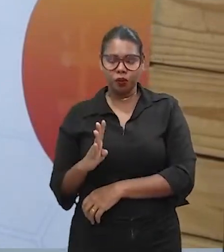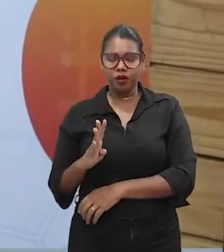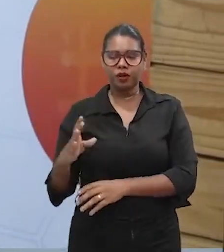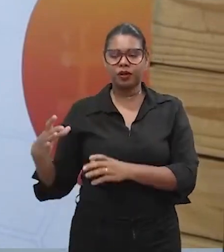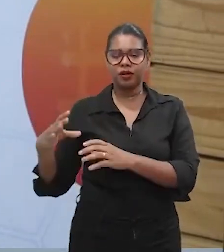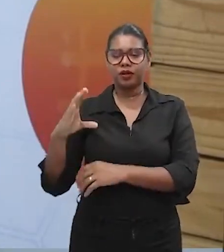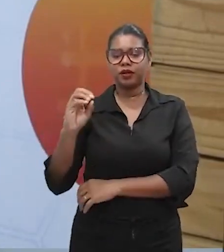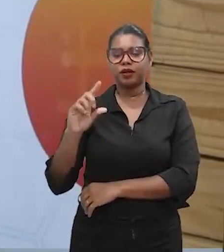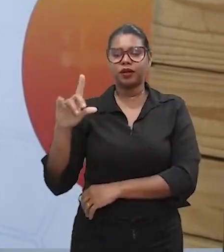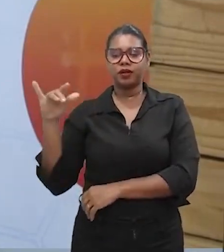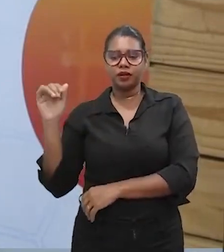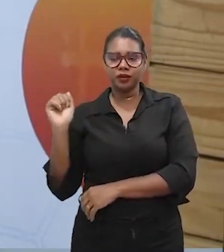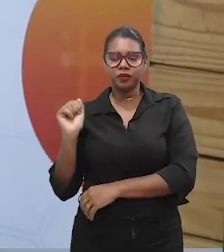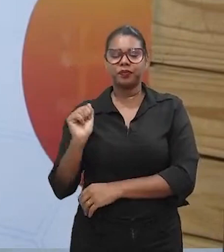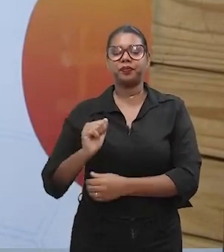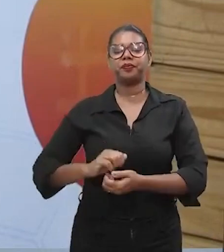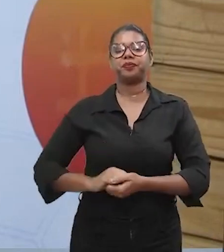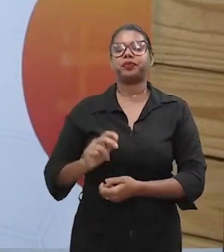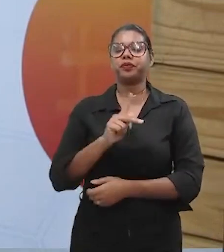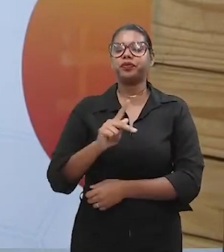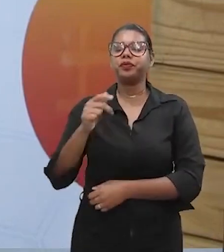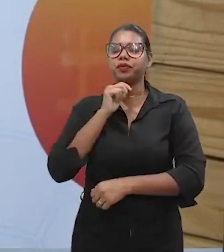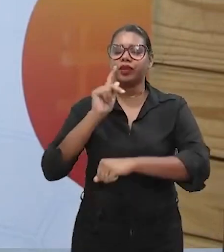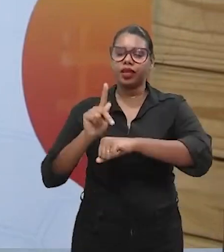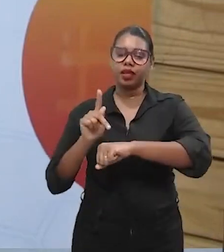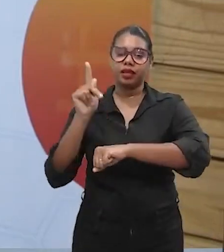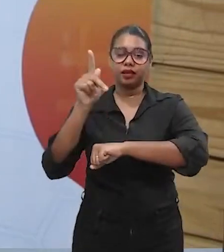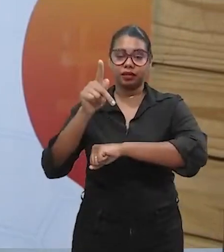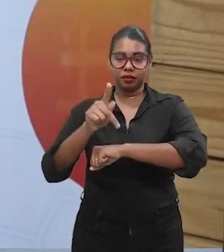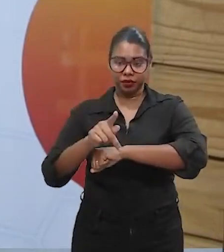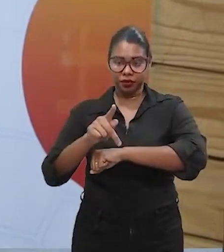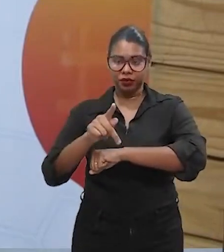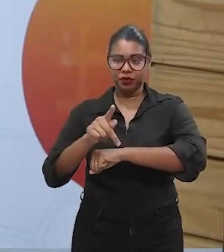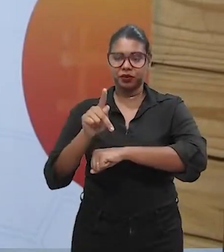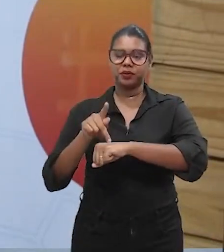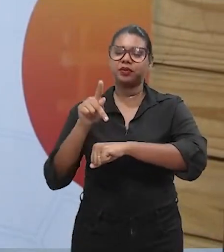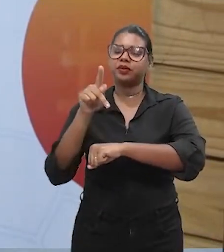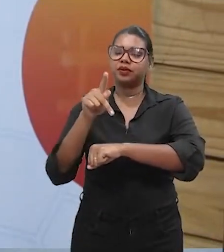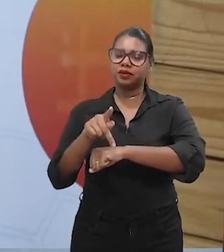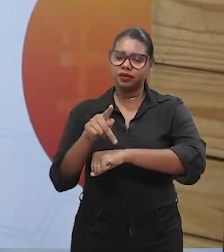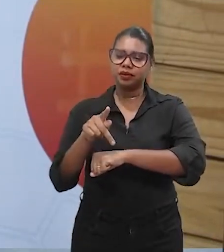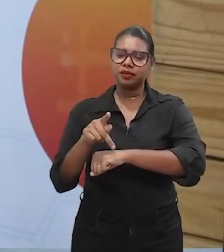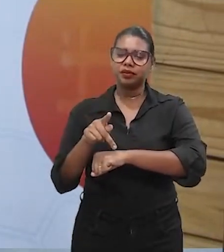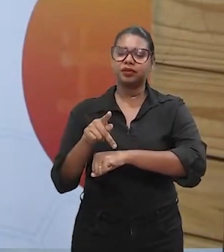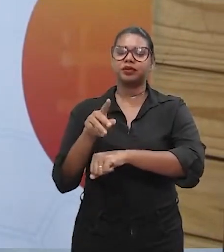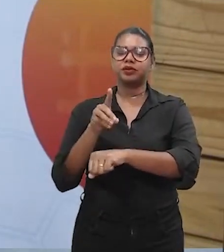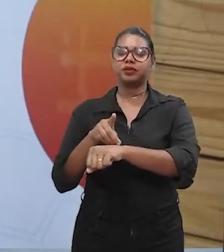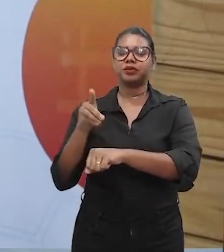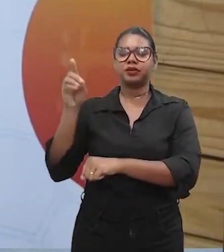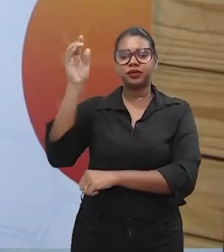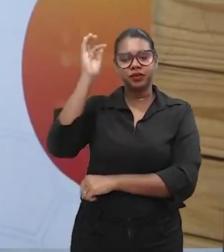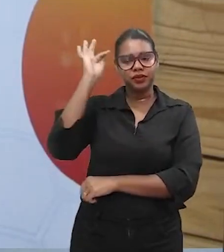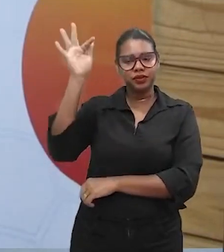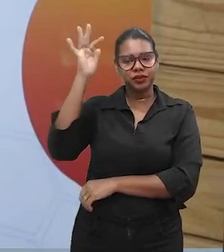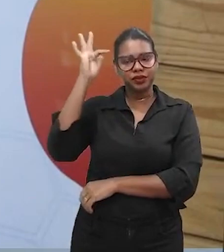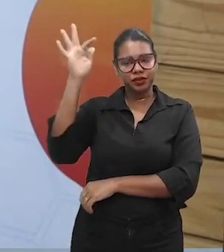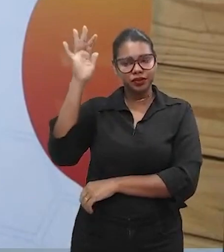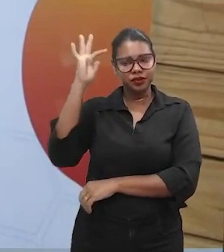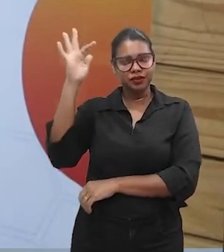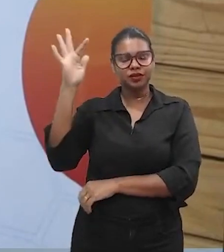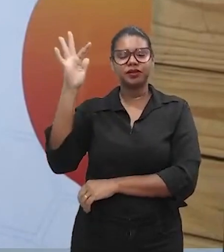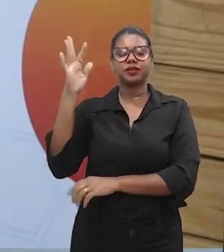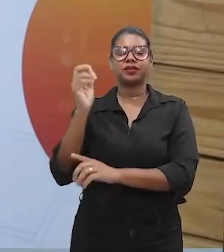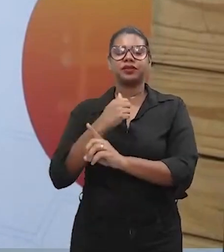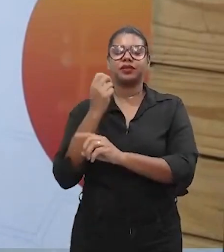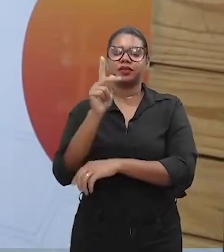colonial. E o professor Augusto Ribeiro, ele é pós-graduado em docência de filosofia e sociologia,